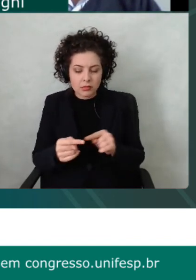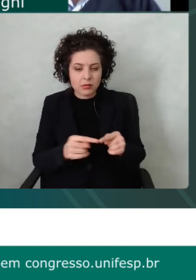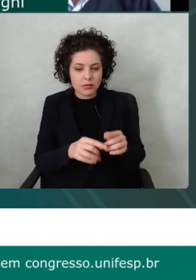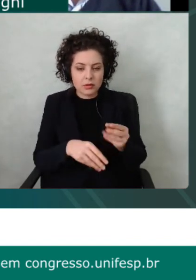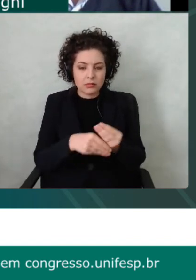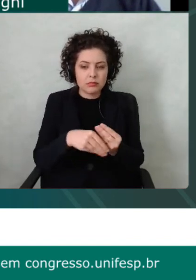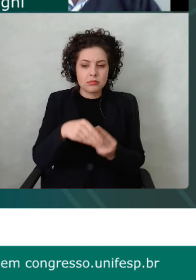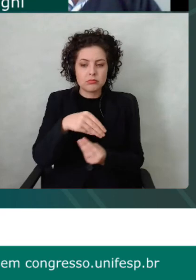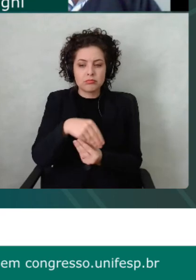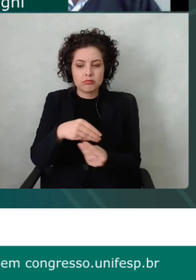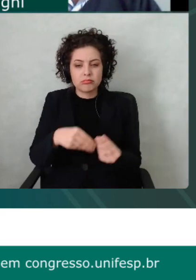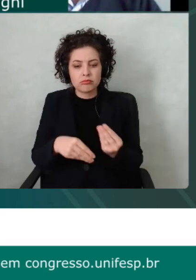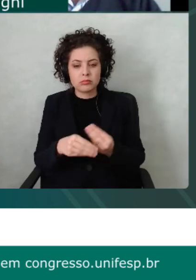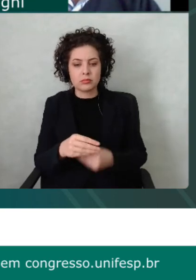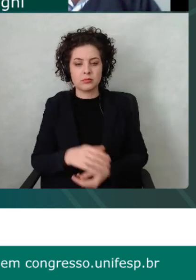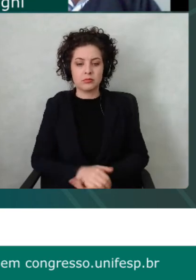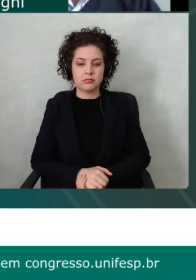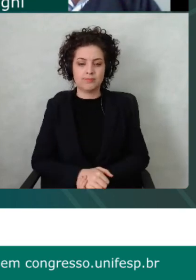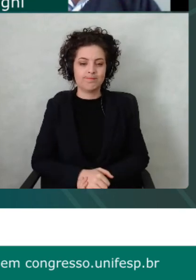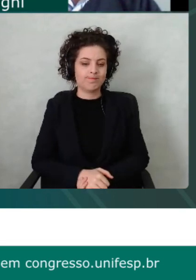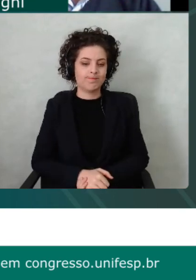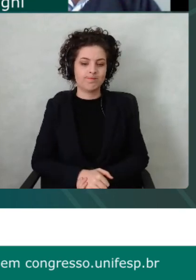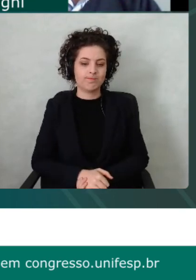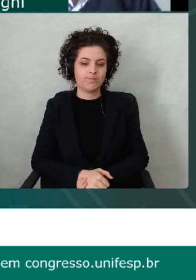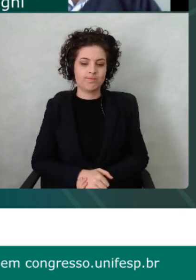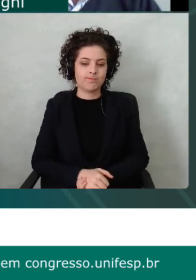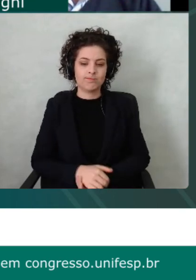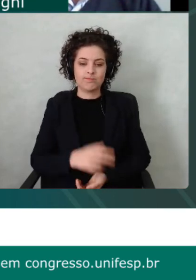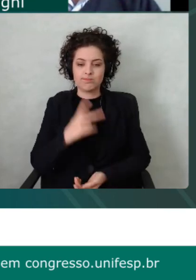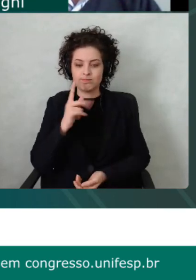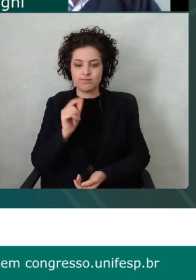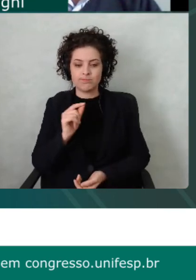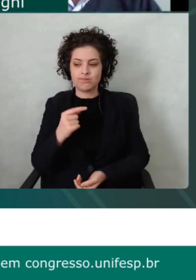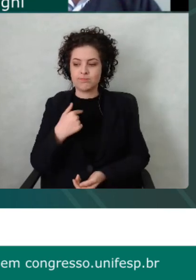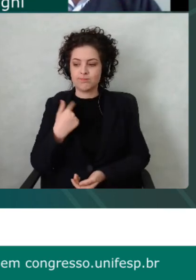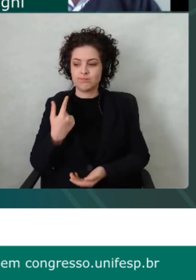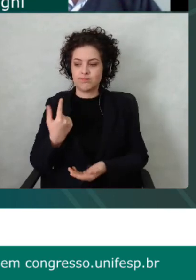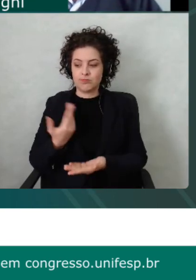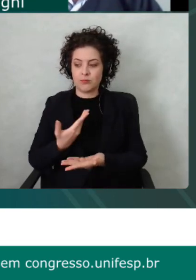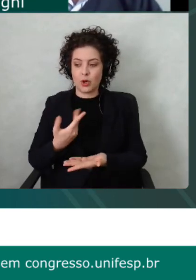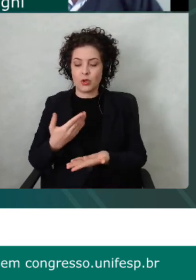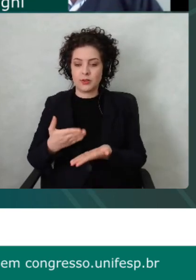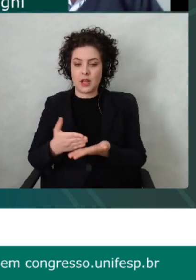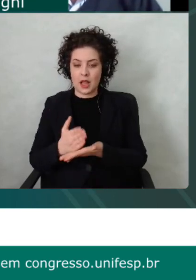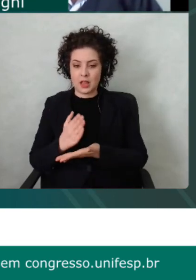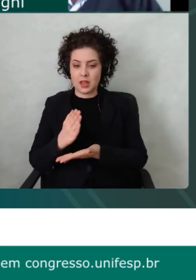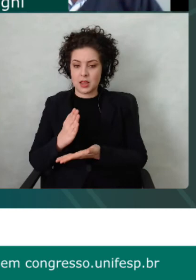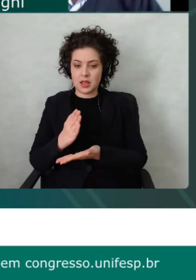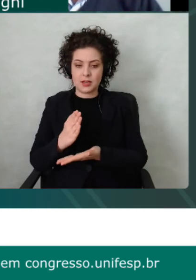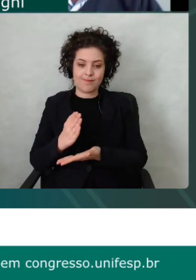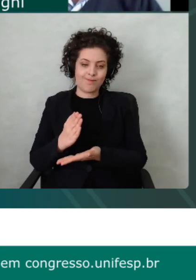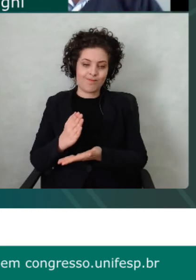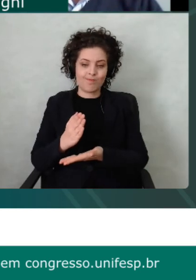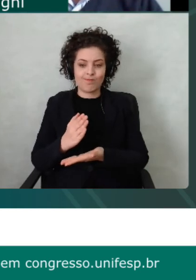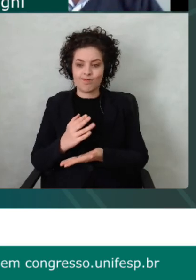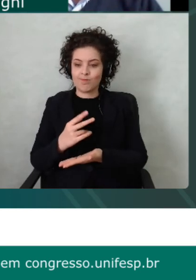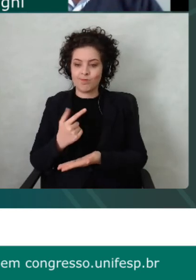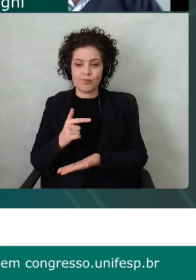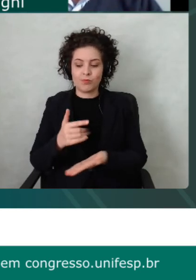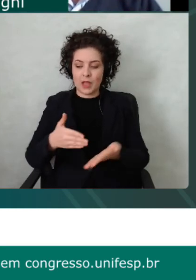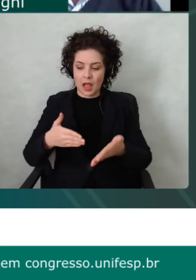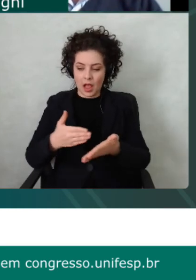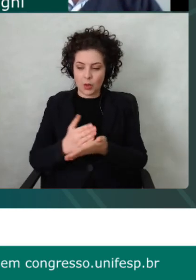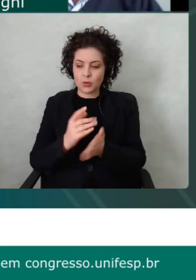Eu não vejo a gente com nenhuma autorização para usar nada nesse momento como um antiviral específico,